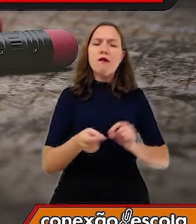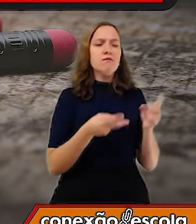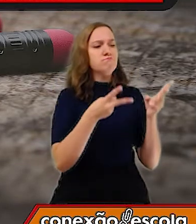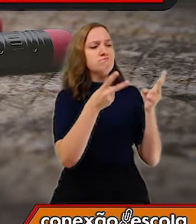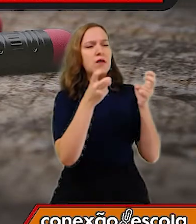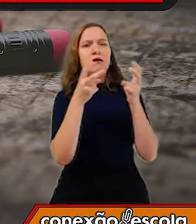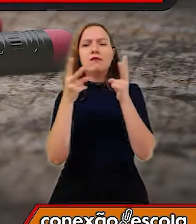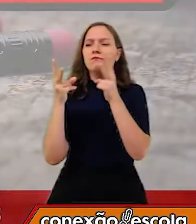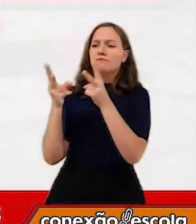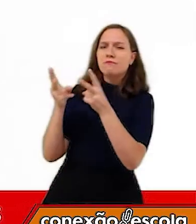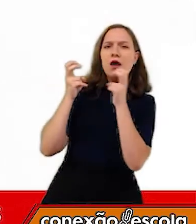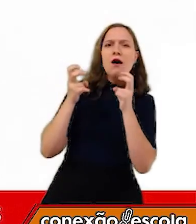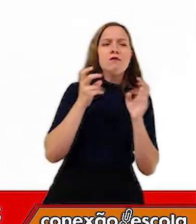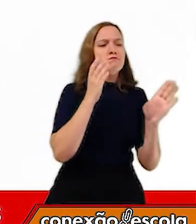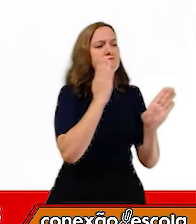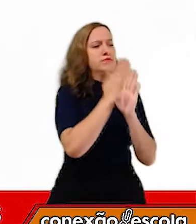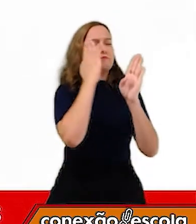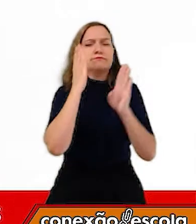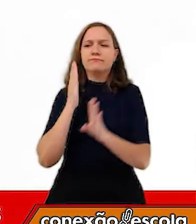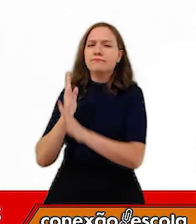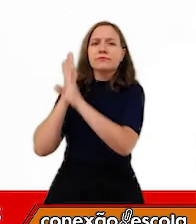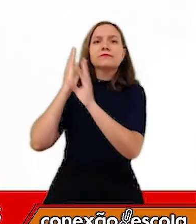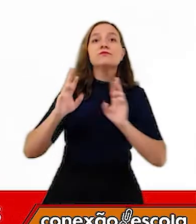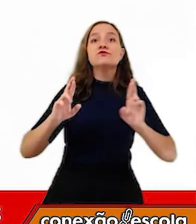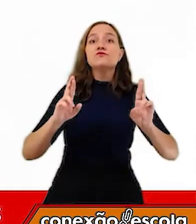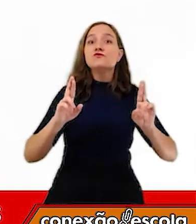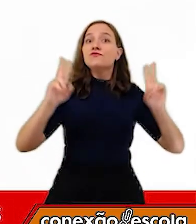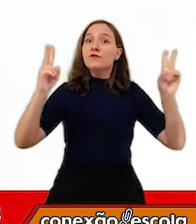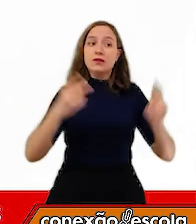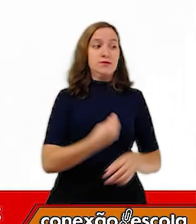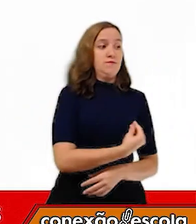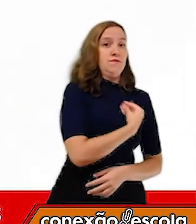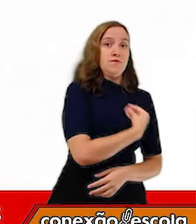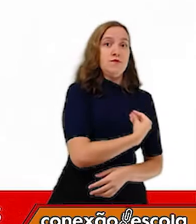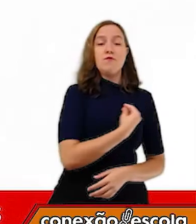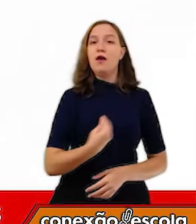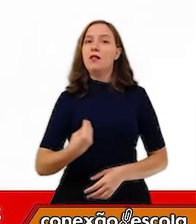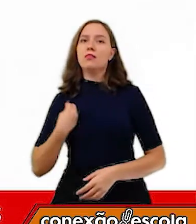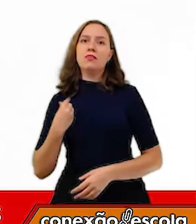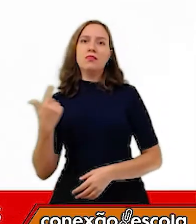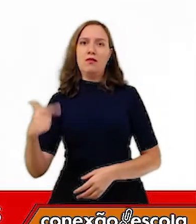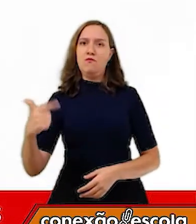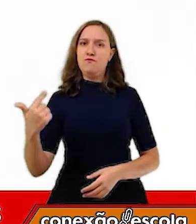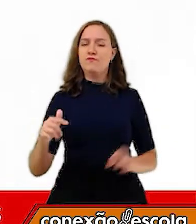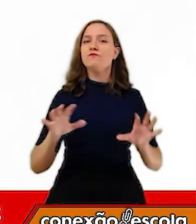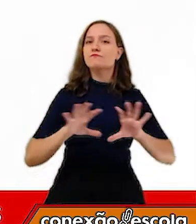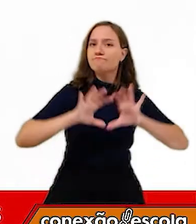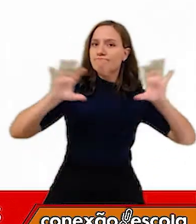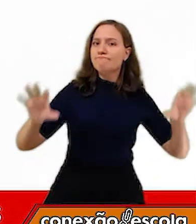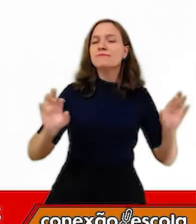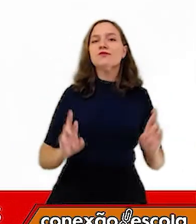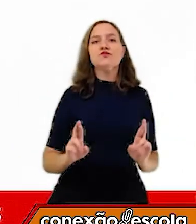reconhecer e a identificar as diferenças entre seres vivos e elementos não vivos.